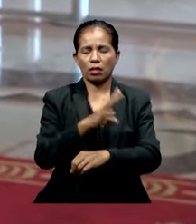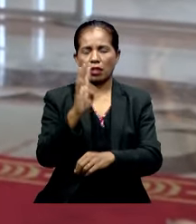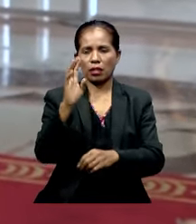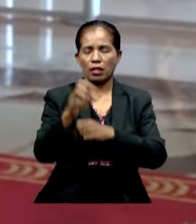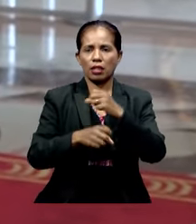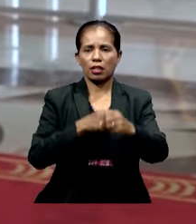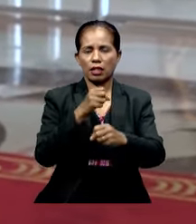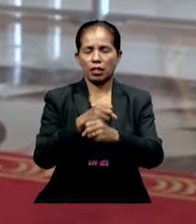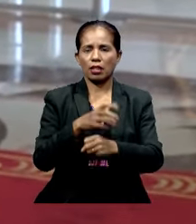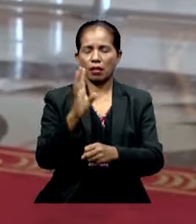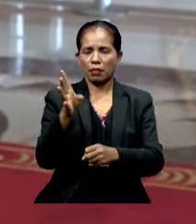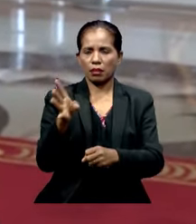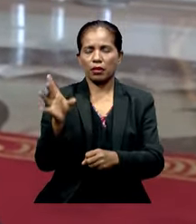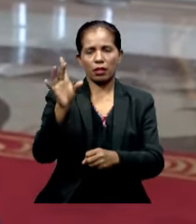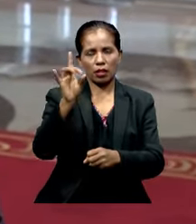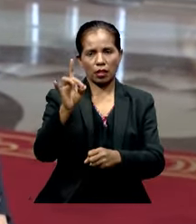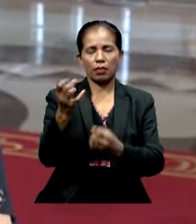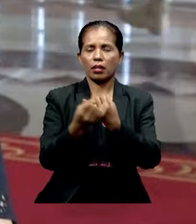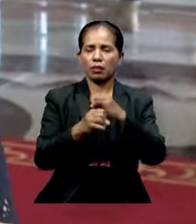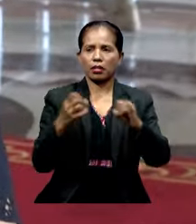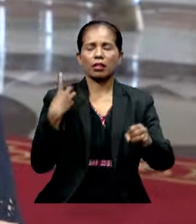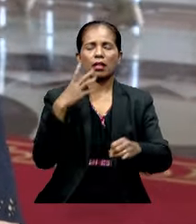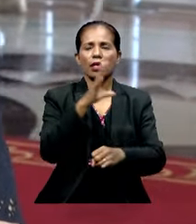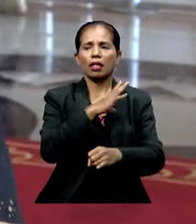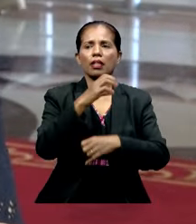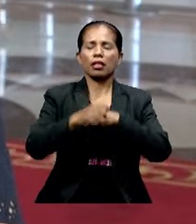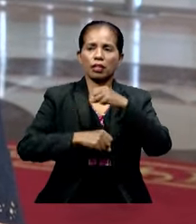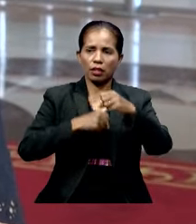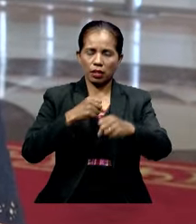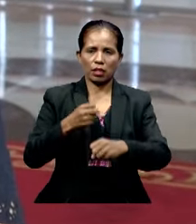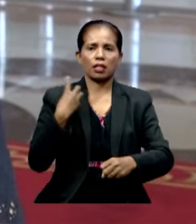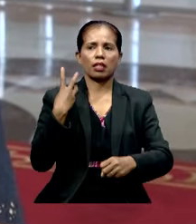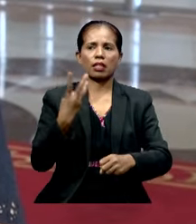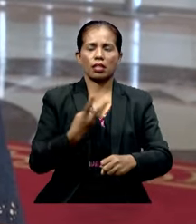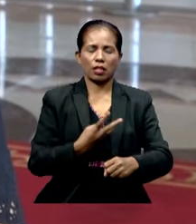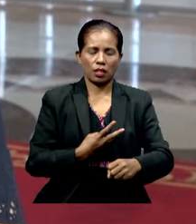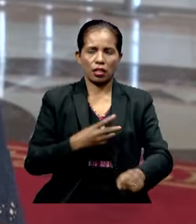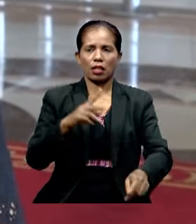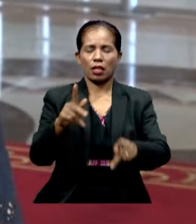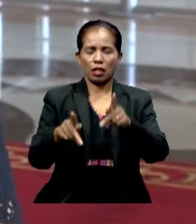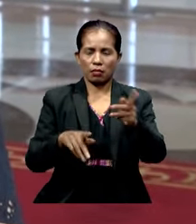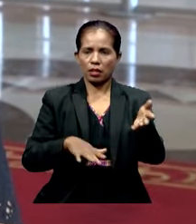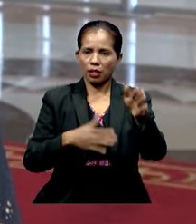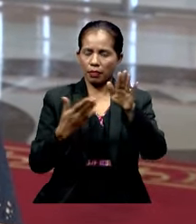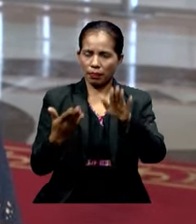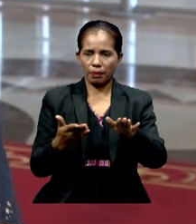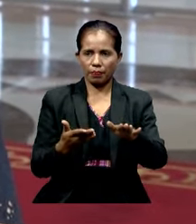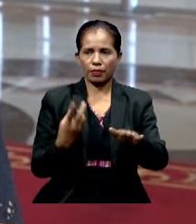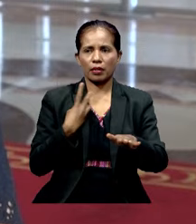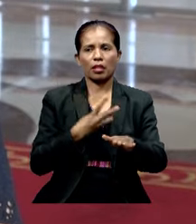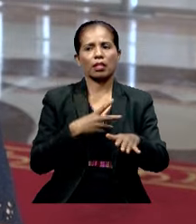de independência. E tahi em cata com sacrifício, e tania heróis ser rebe mate, e